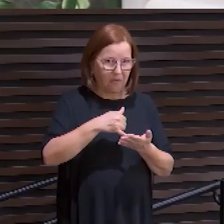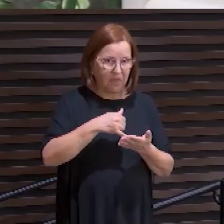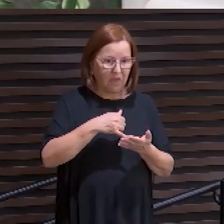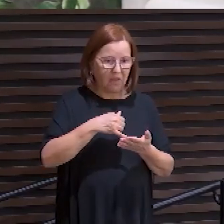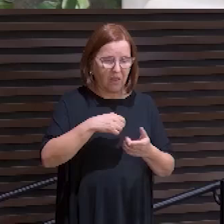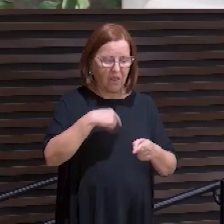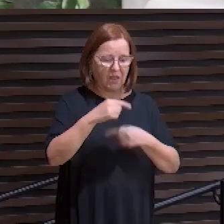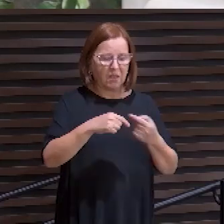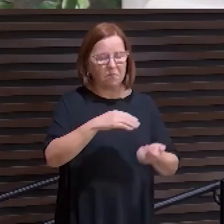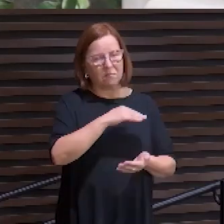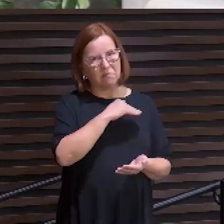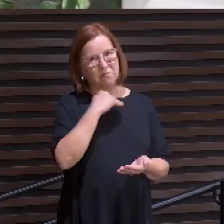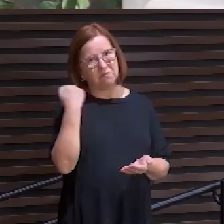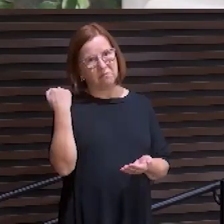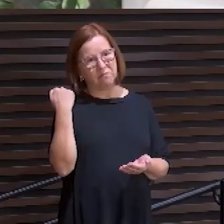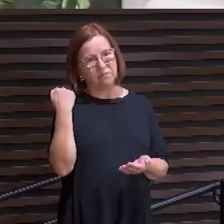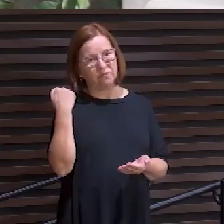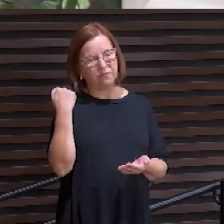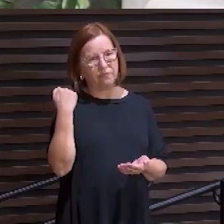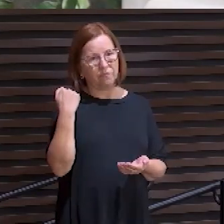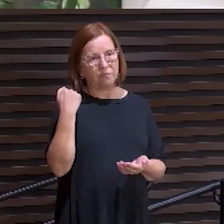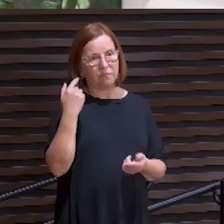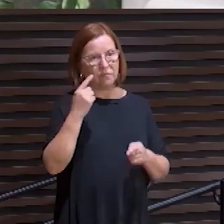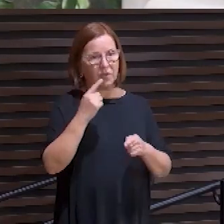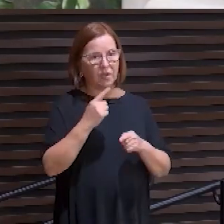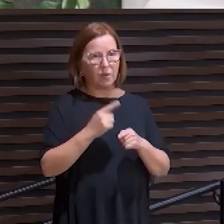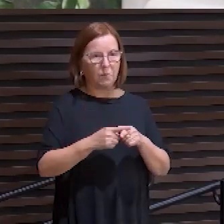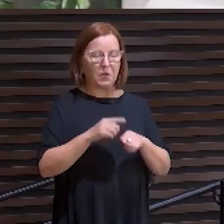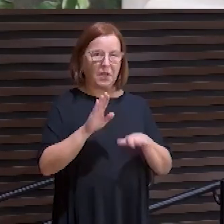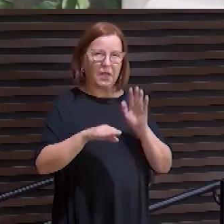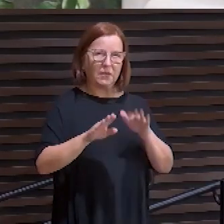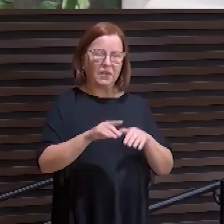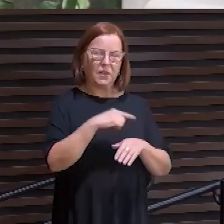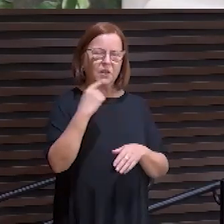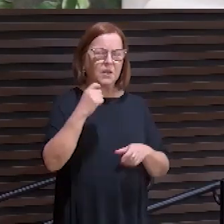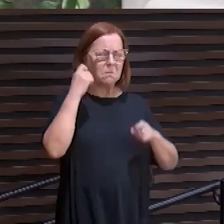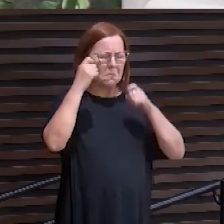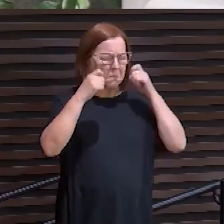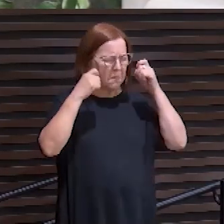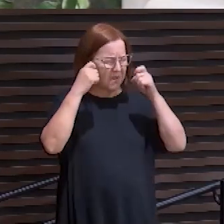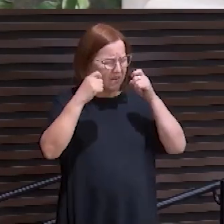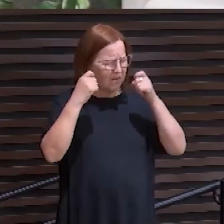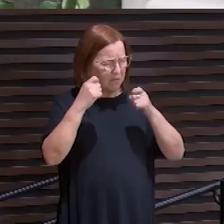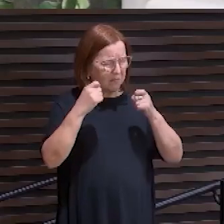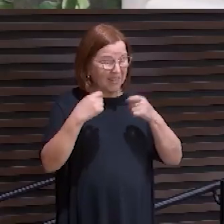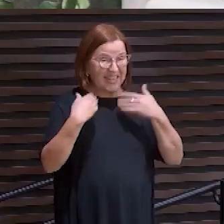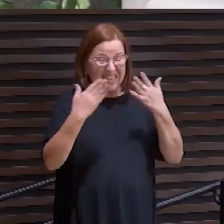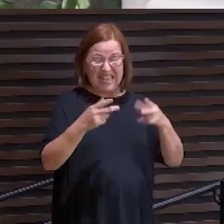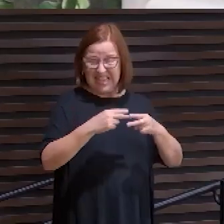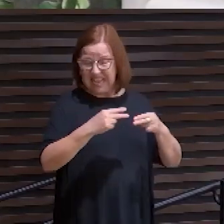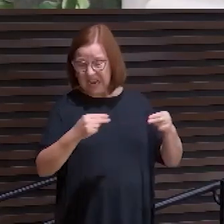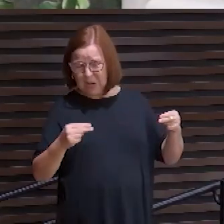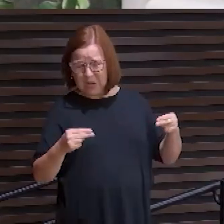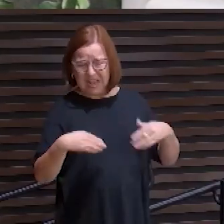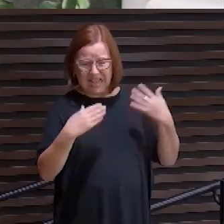sepultura. Porque muitas vezes nós estamos tão preocupados em dar coisas, em dar